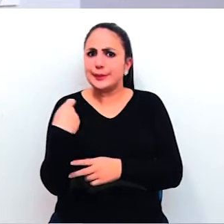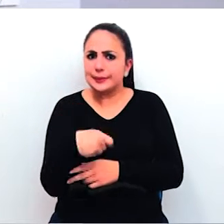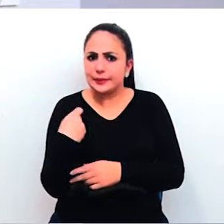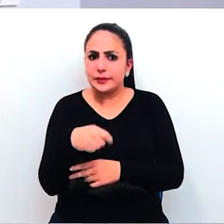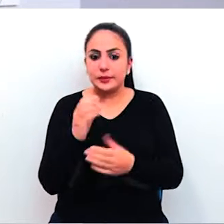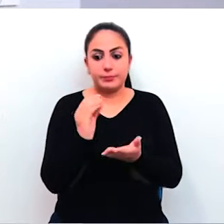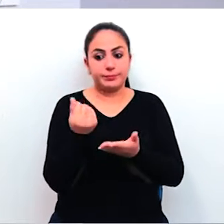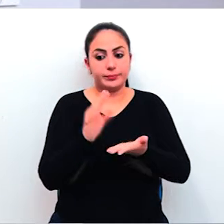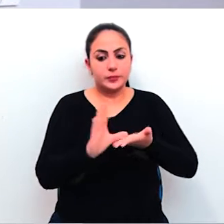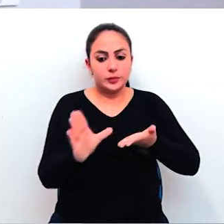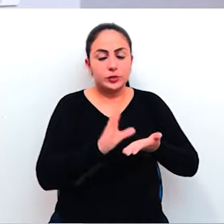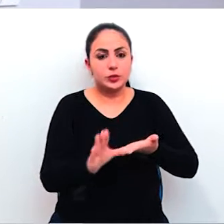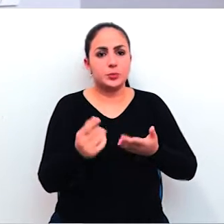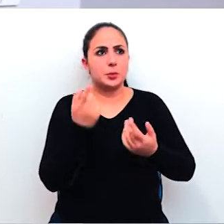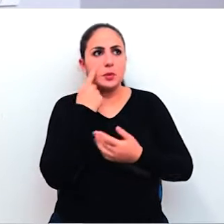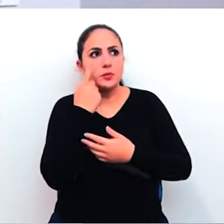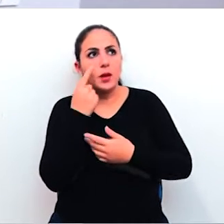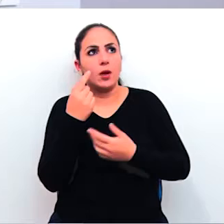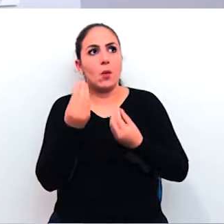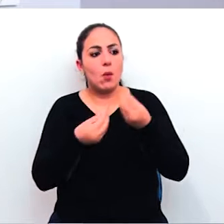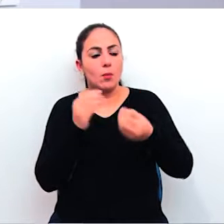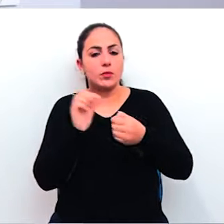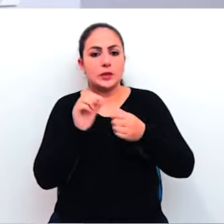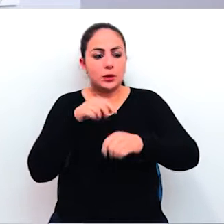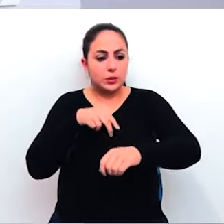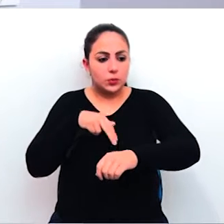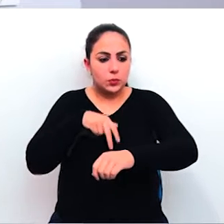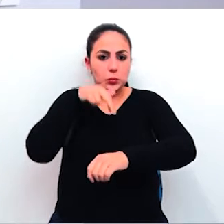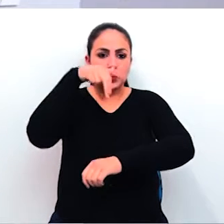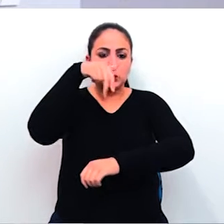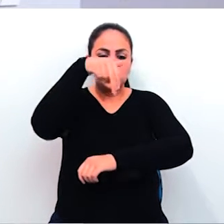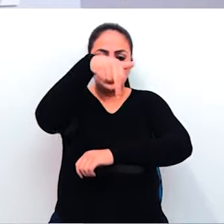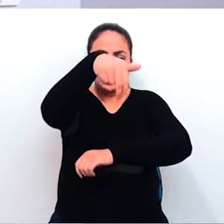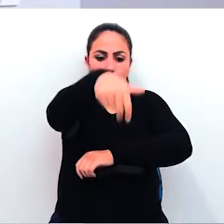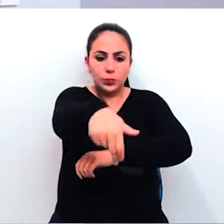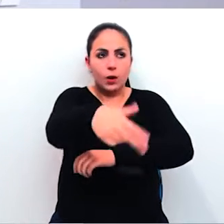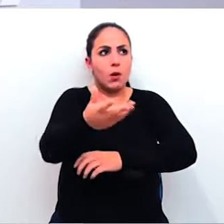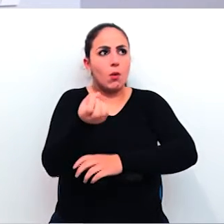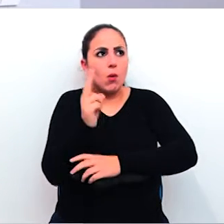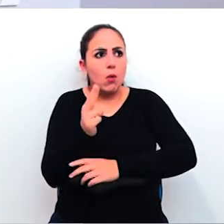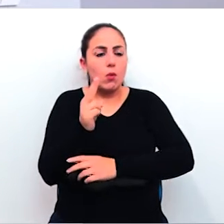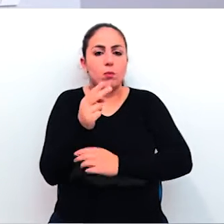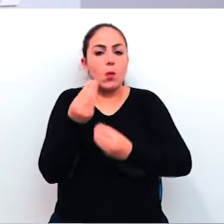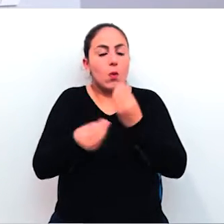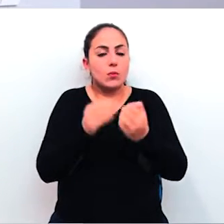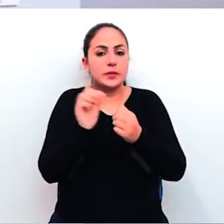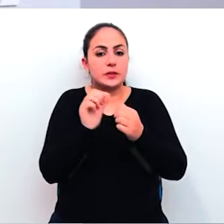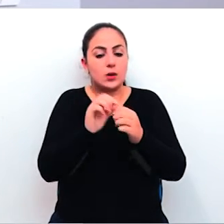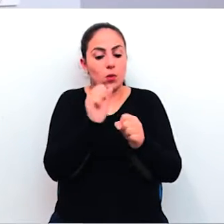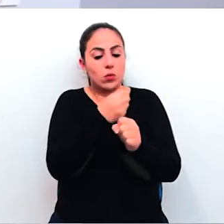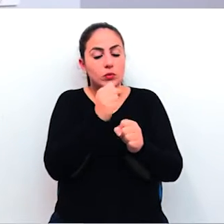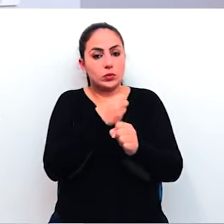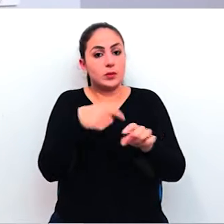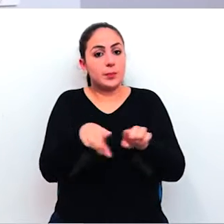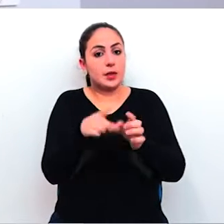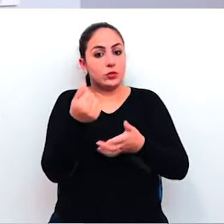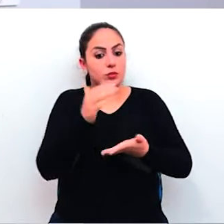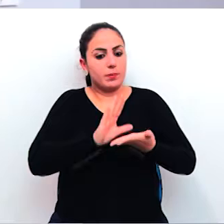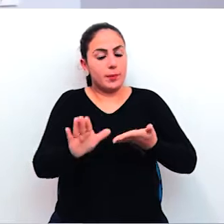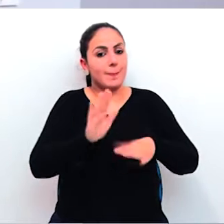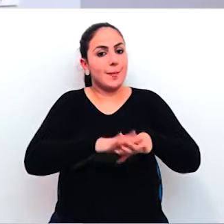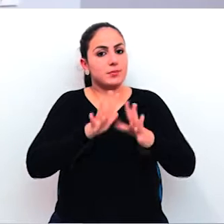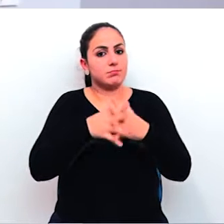passarelas alternativas de trânsito que permitam através de construções talvez um em